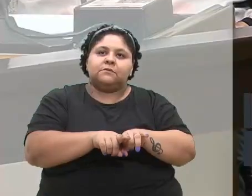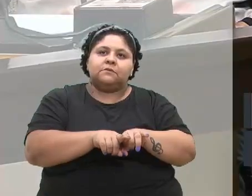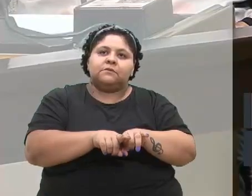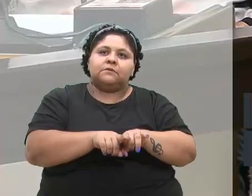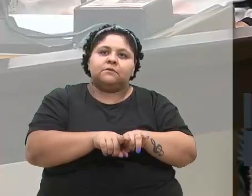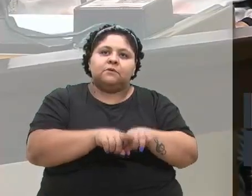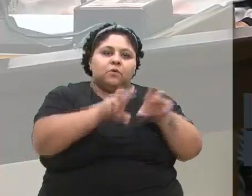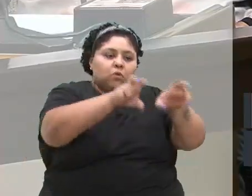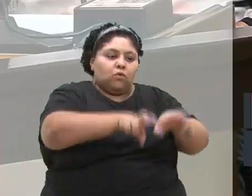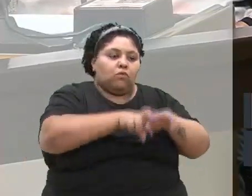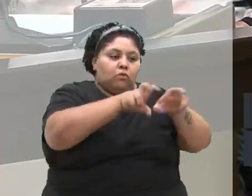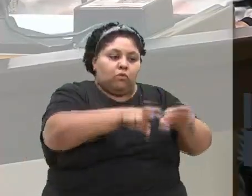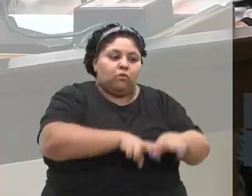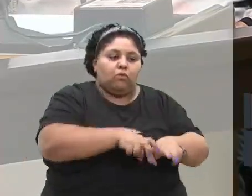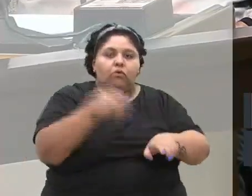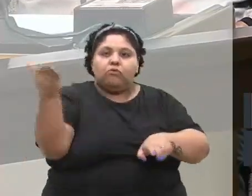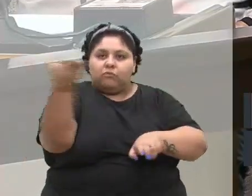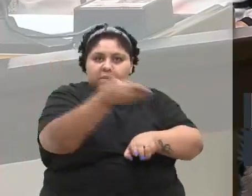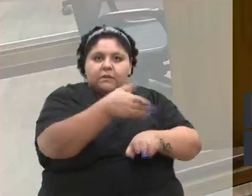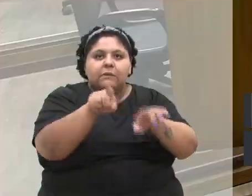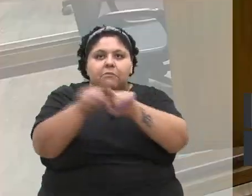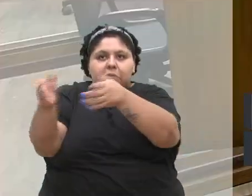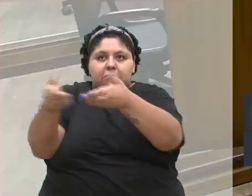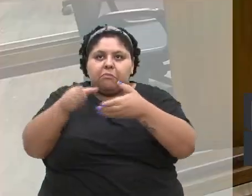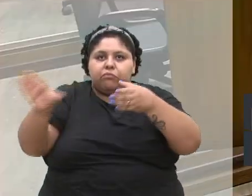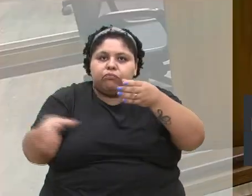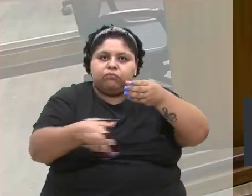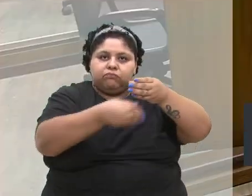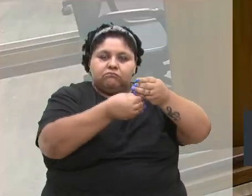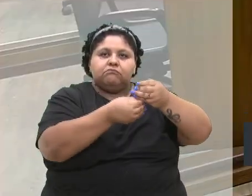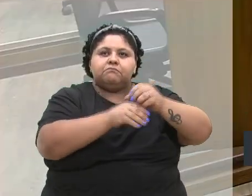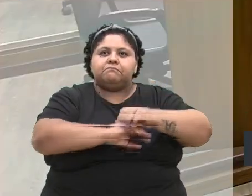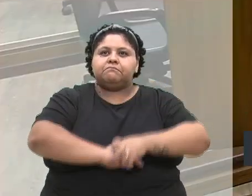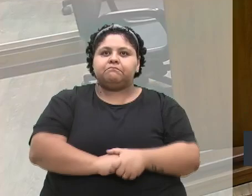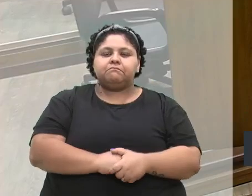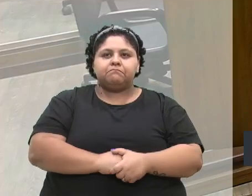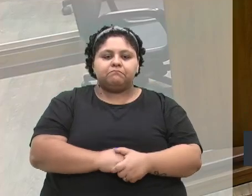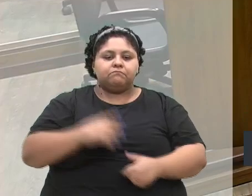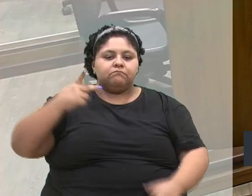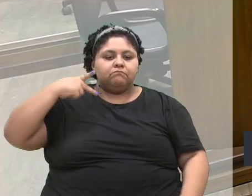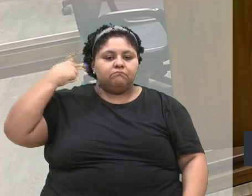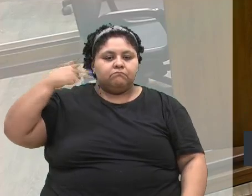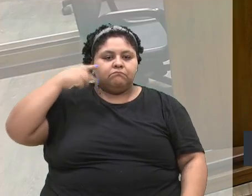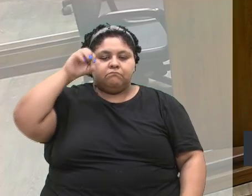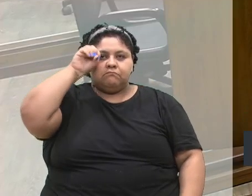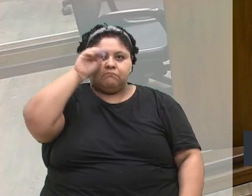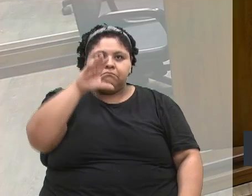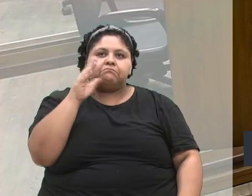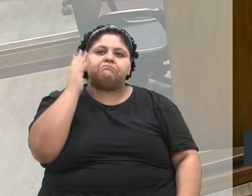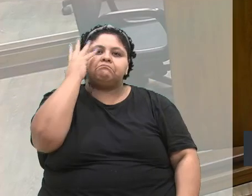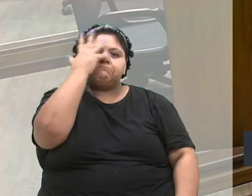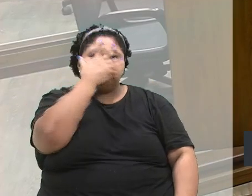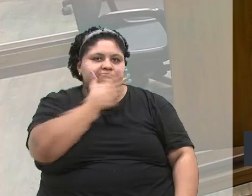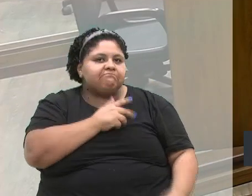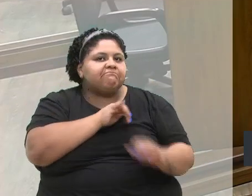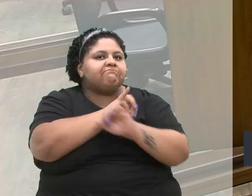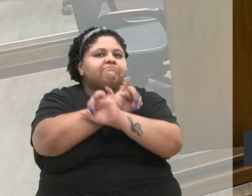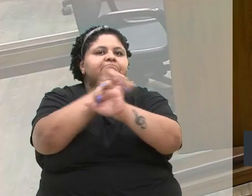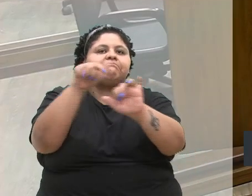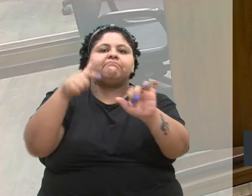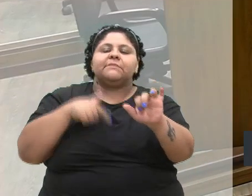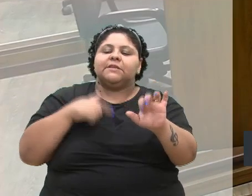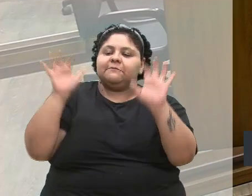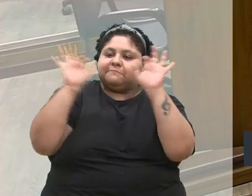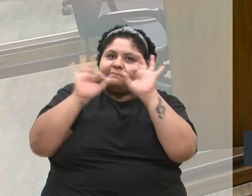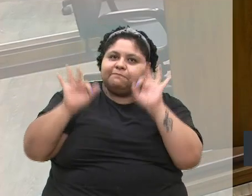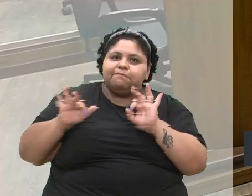Parque Rural, os senhores também sejam convidados. Sua parte, vereador Xuxa. Vereador Fiuza, bela notícia, me deixa muito